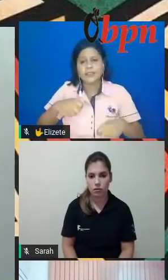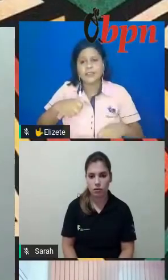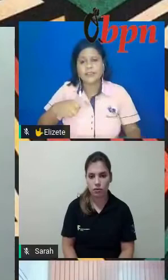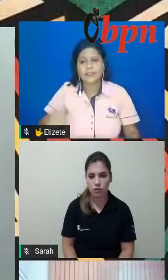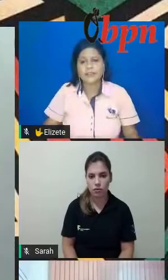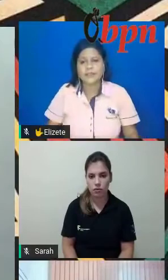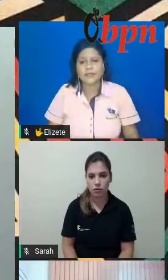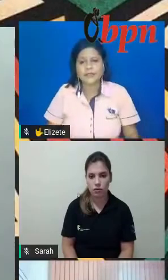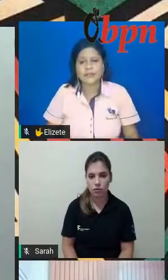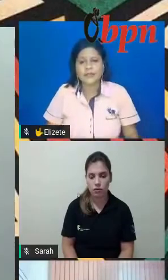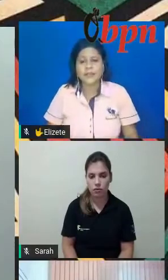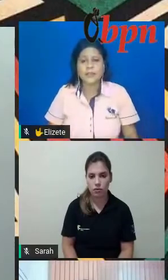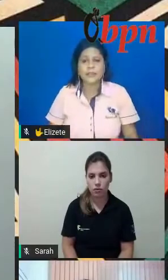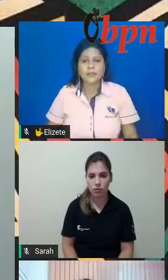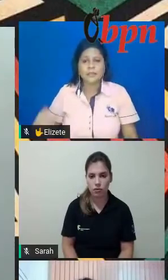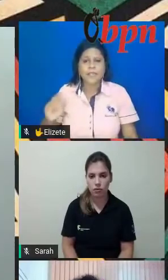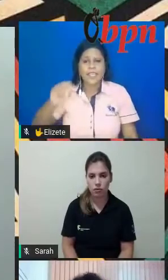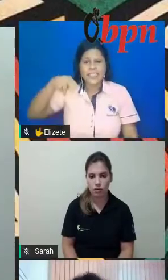Vicêncio, Negra Belisa,